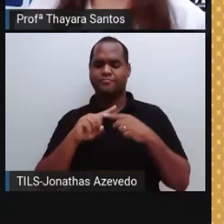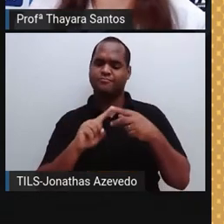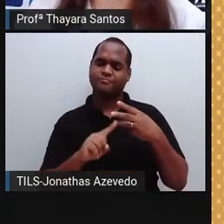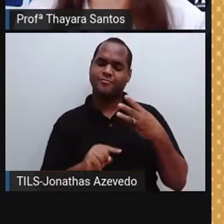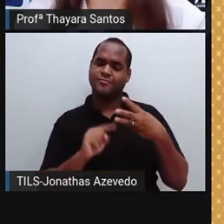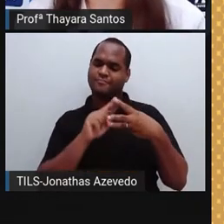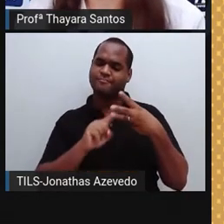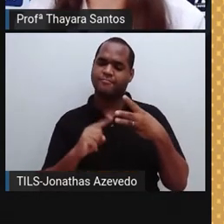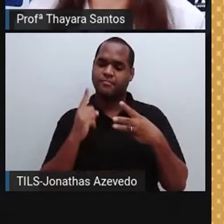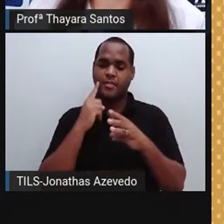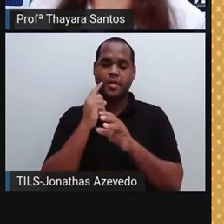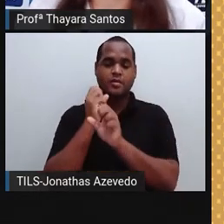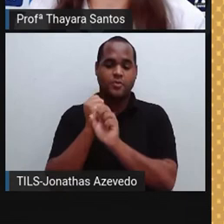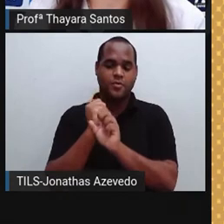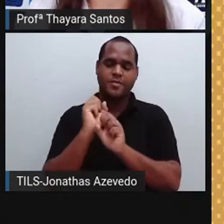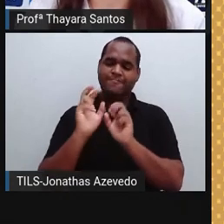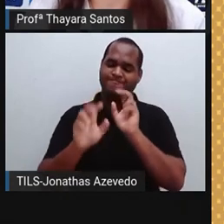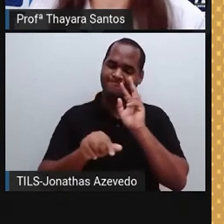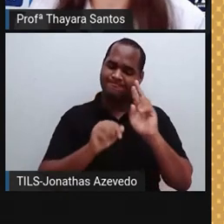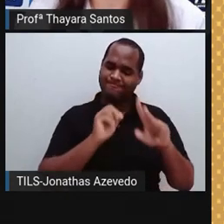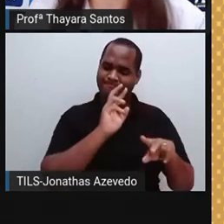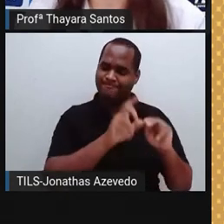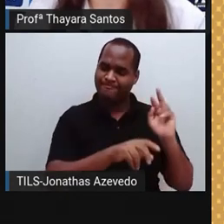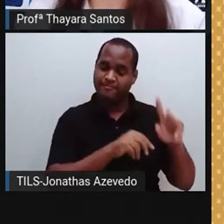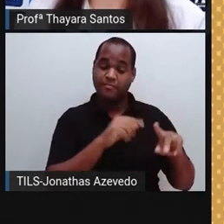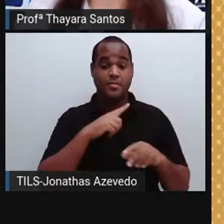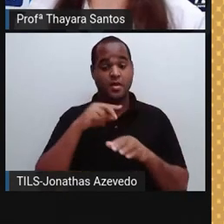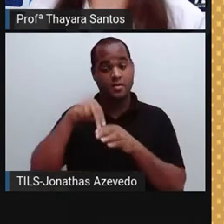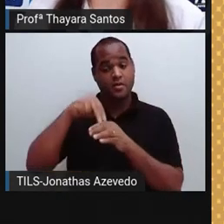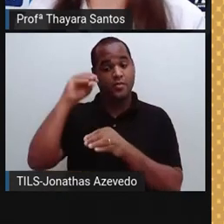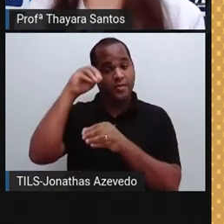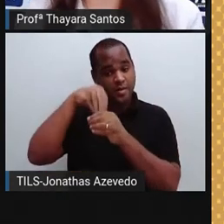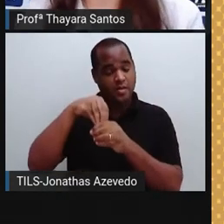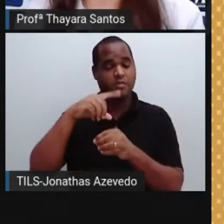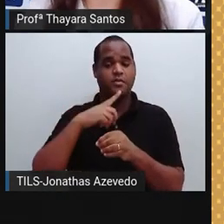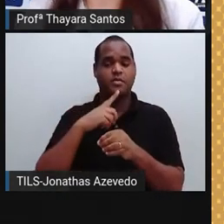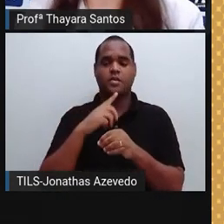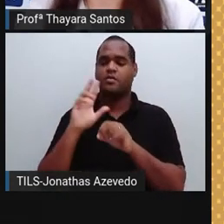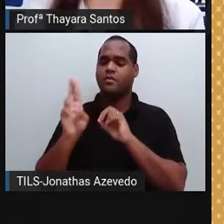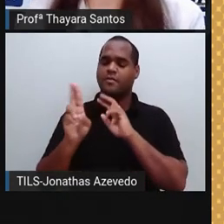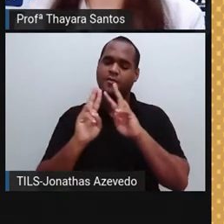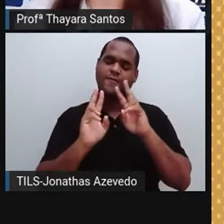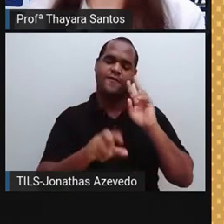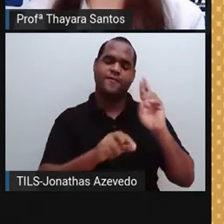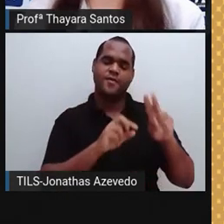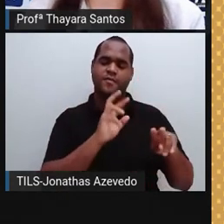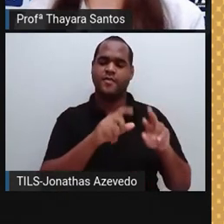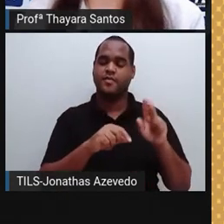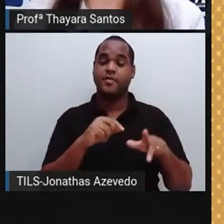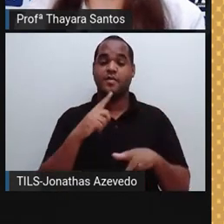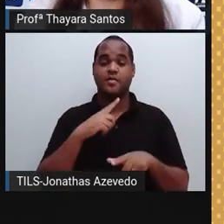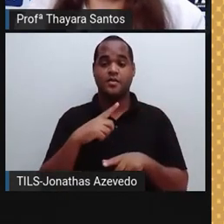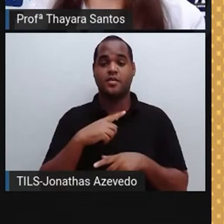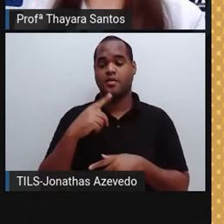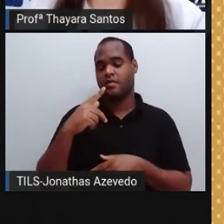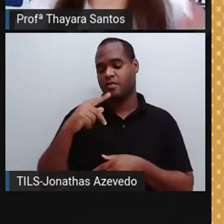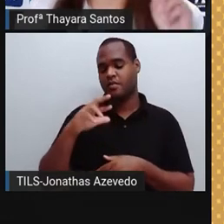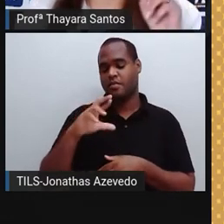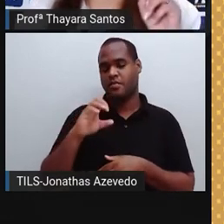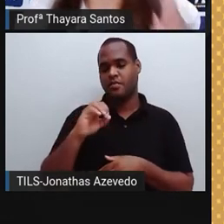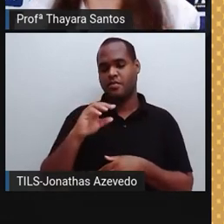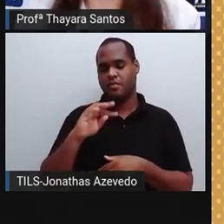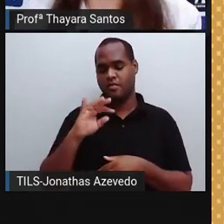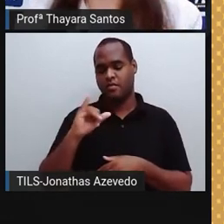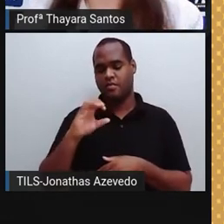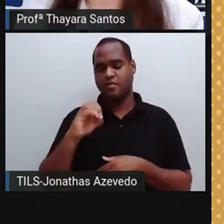têm quantidades diferentes de prótons ali no núcleo, eles recebem nomes diferentes. Eles são chamados de prótio quando eles só